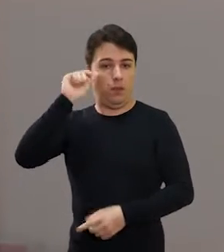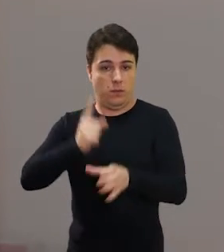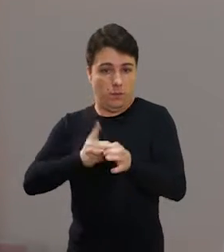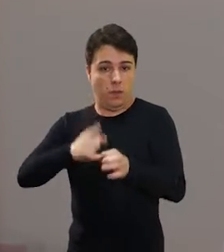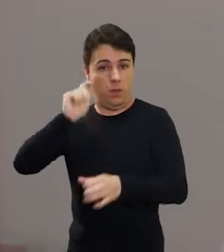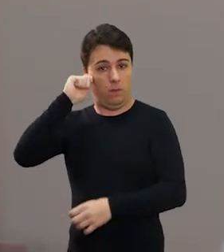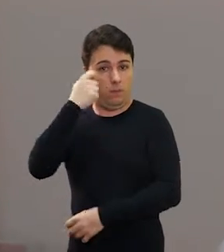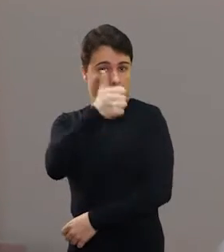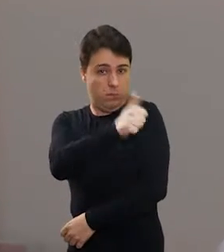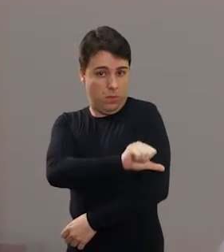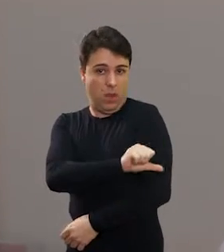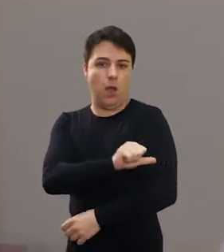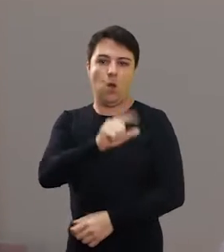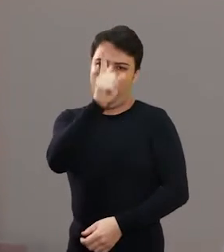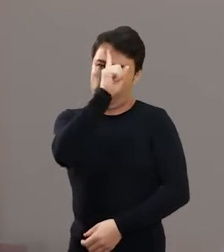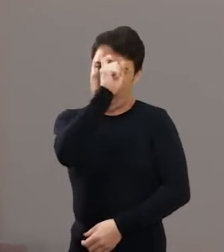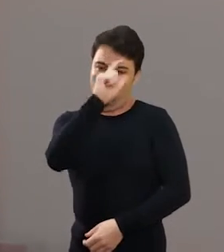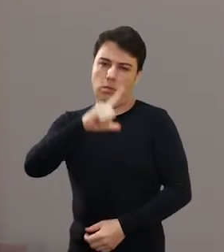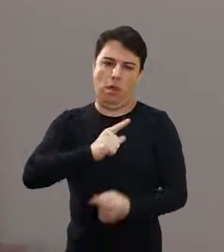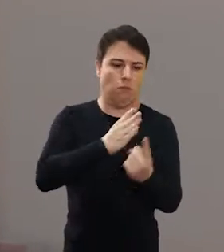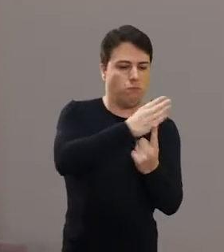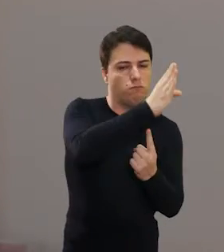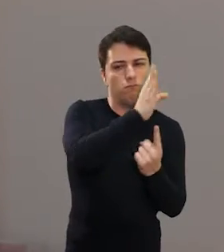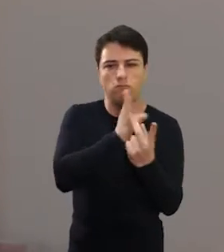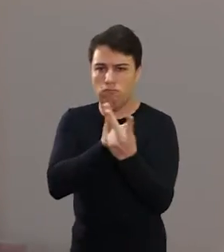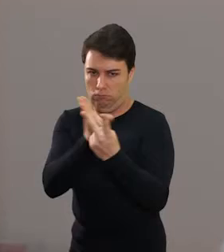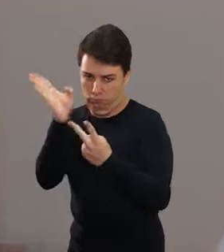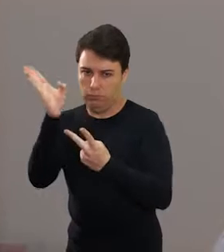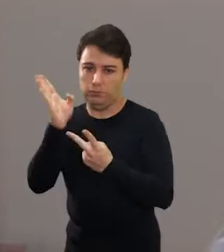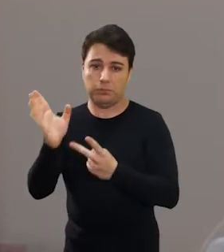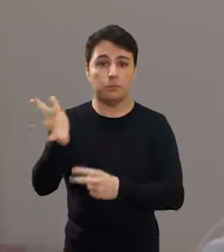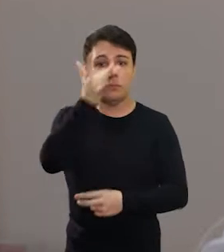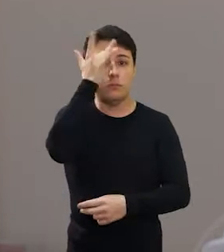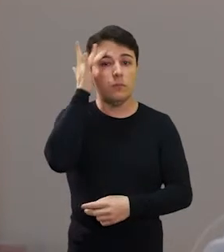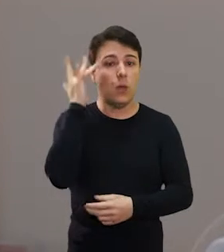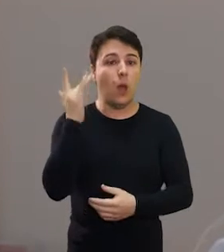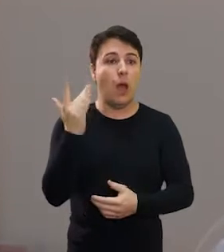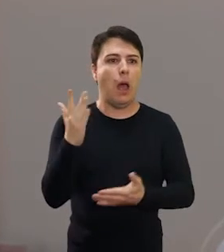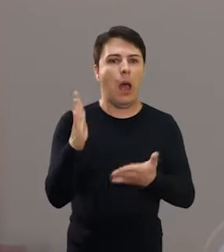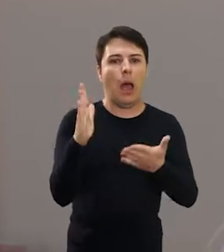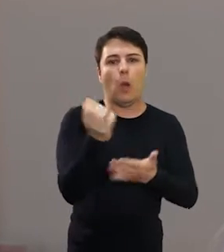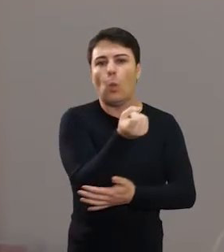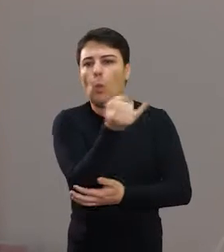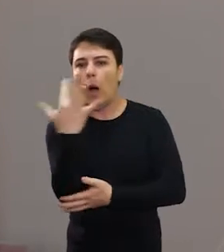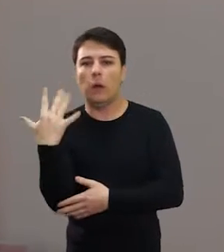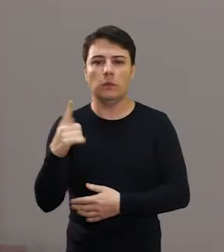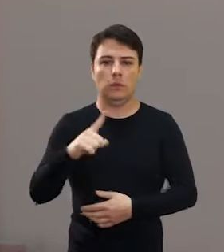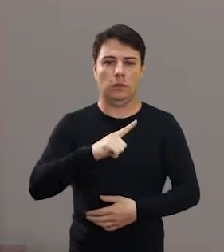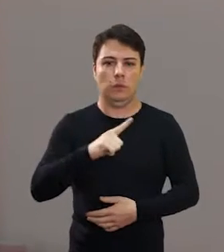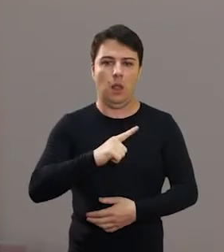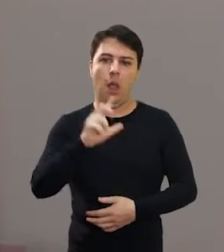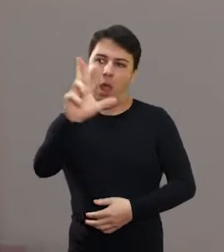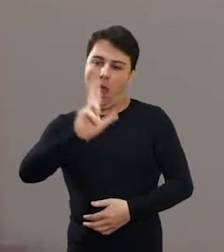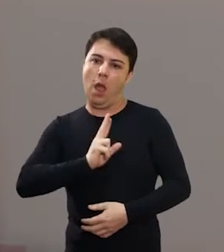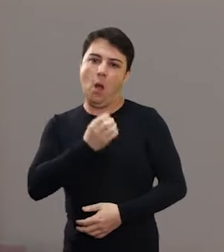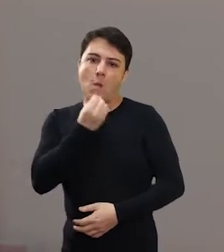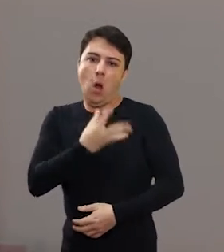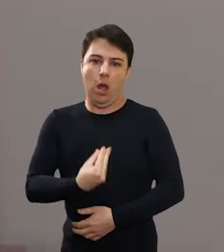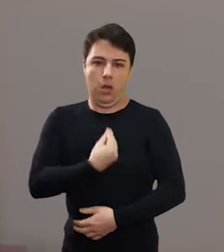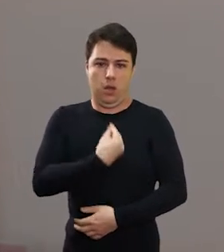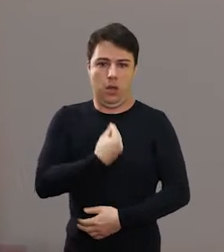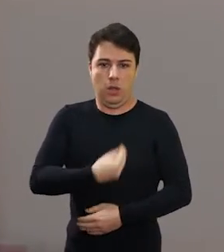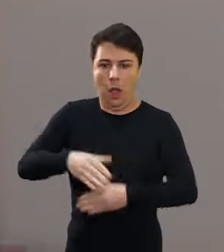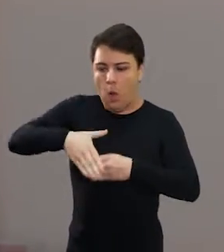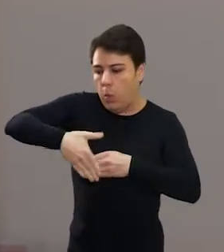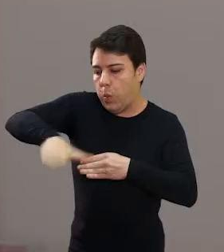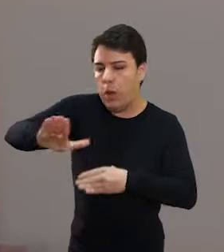nós encaminhamos o paciente para São Paulo, no INCOR, ou para o Hospital de Base de Rio Preto, que são as nossas referências aqui da região. A